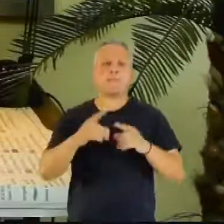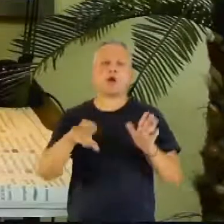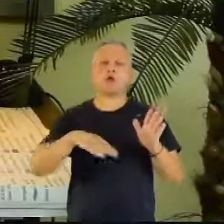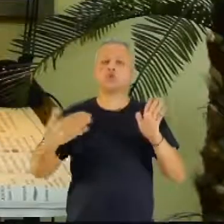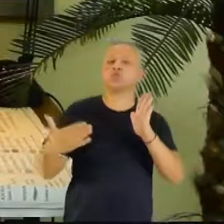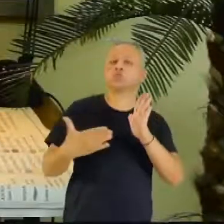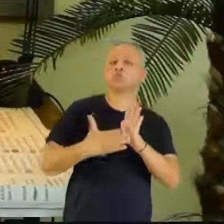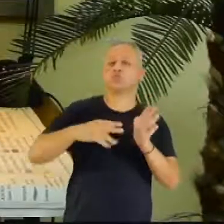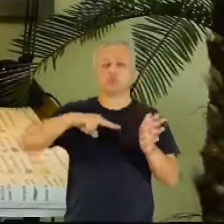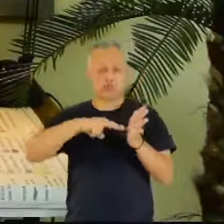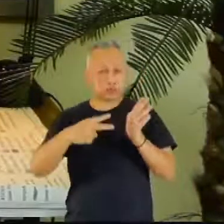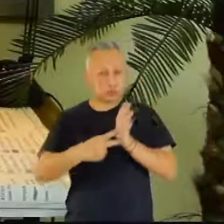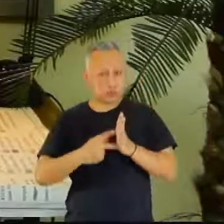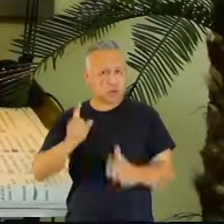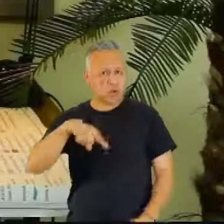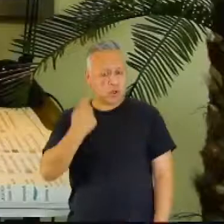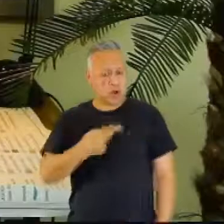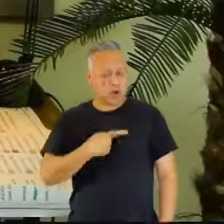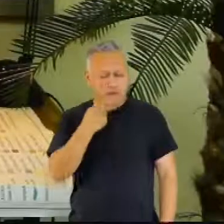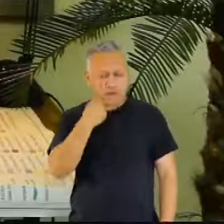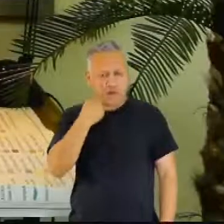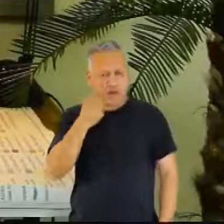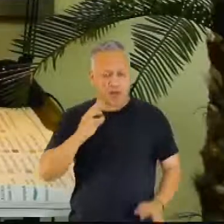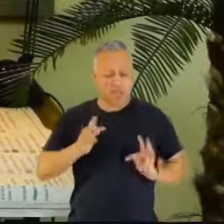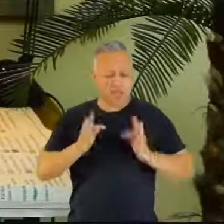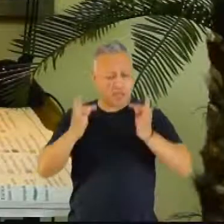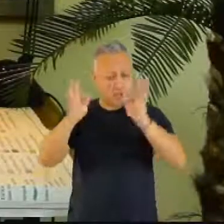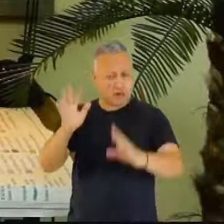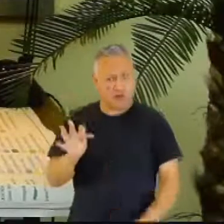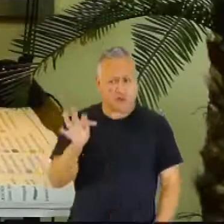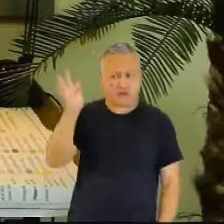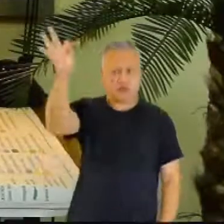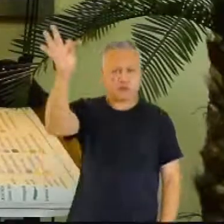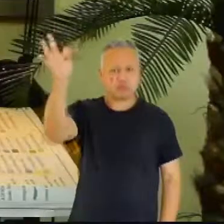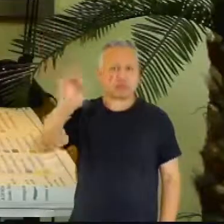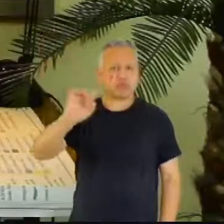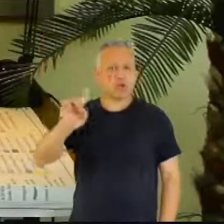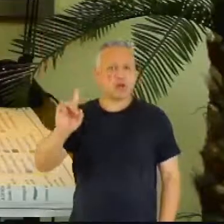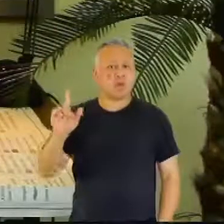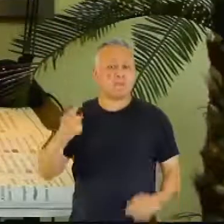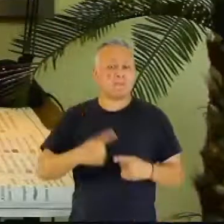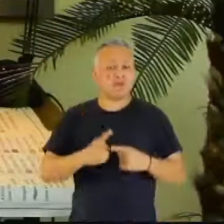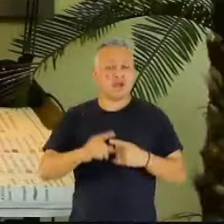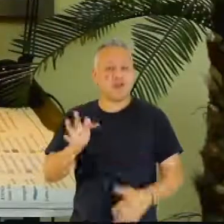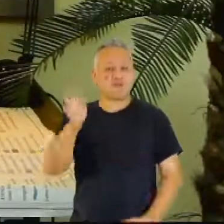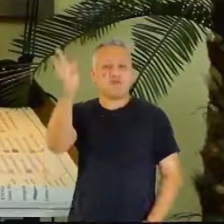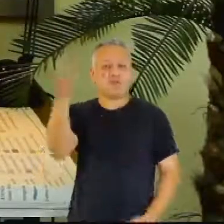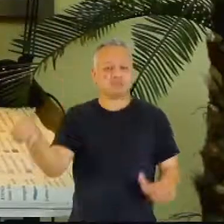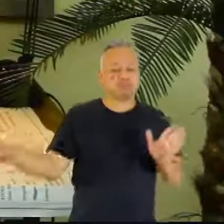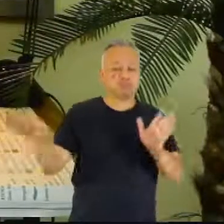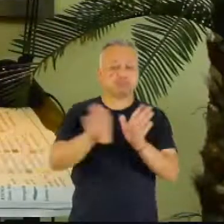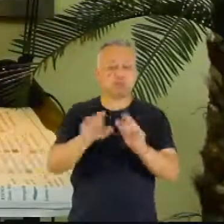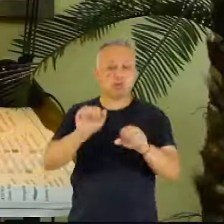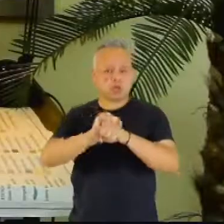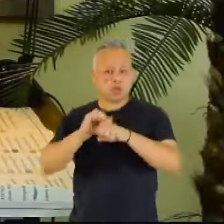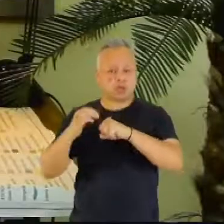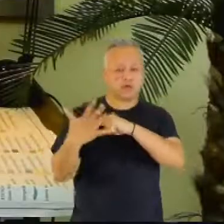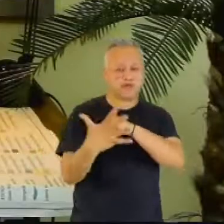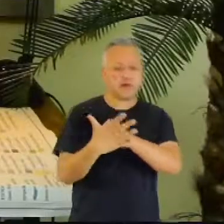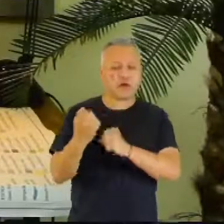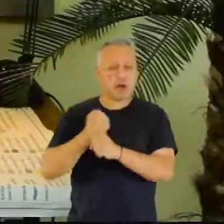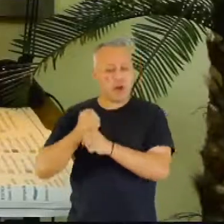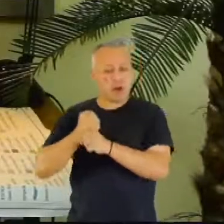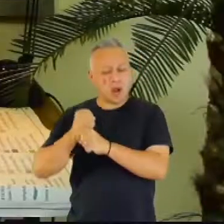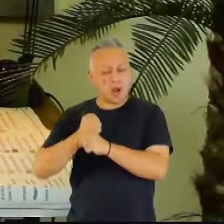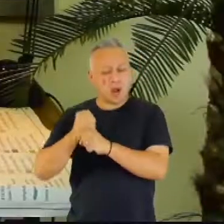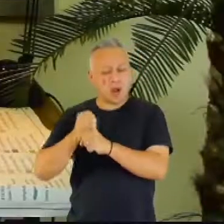sentidos. Dizíamos que a tecnologia era coisa do futuro, mas esse futuro chegou. A pandemia nos adiantou anos e